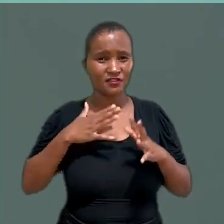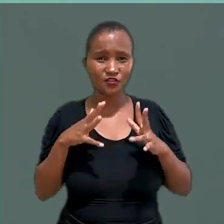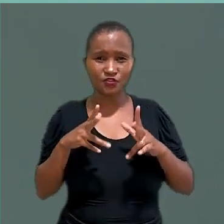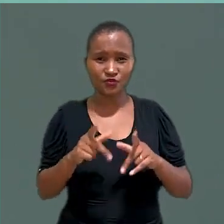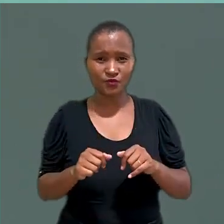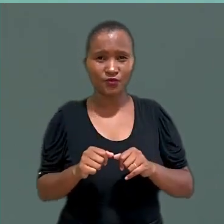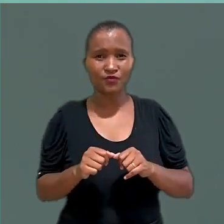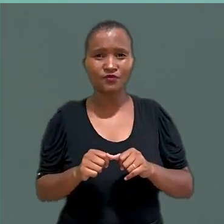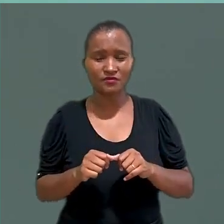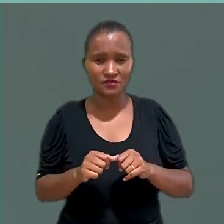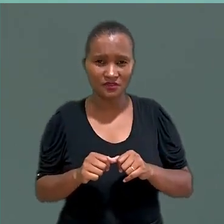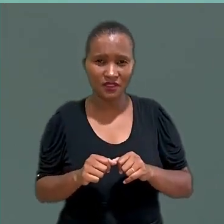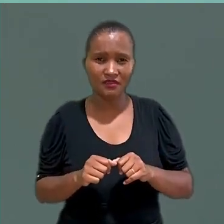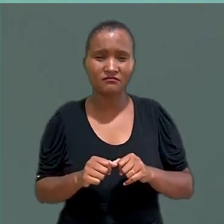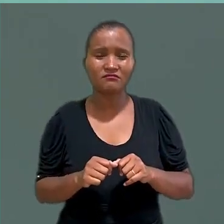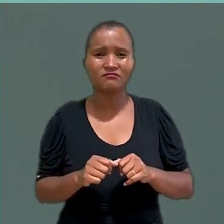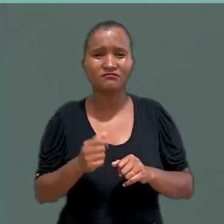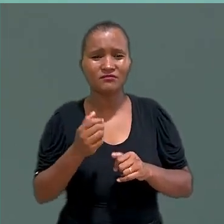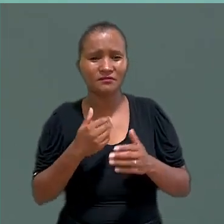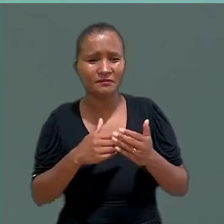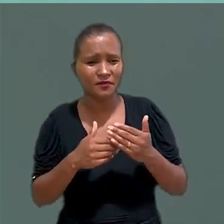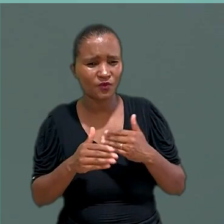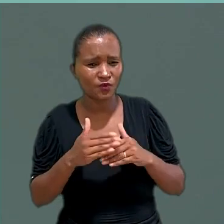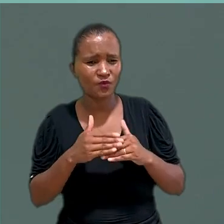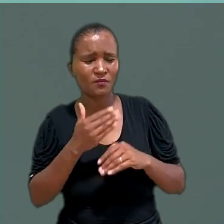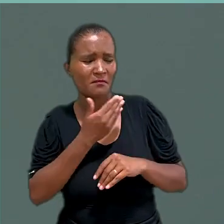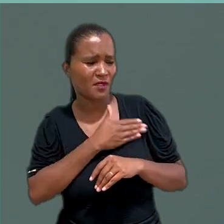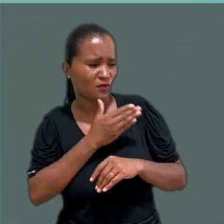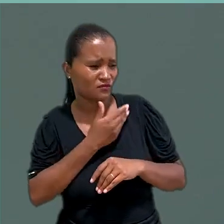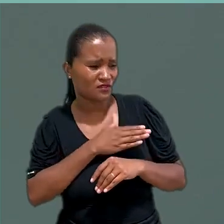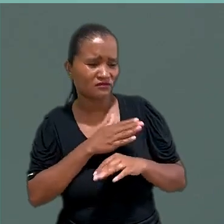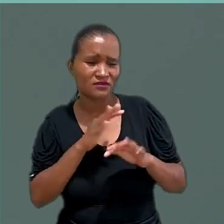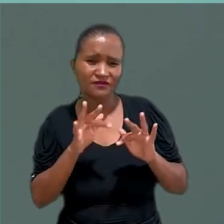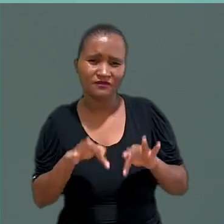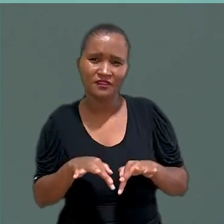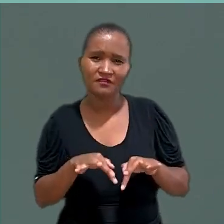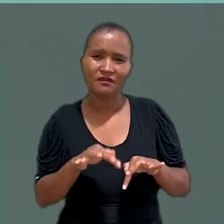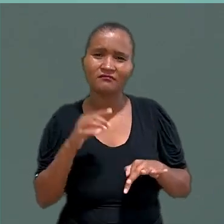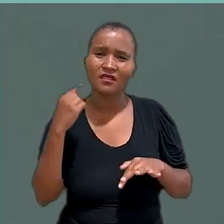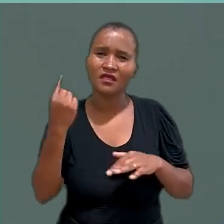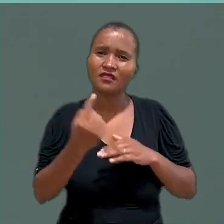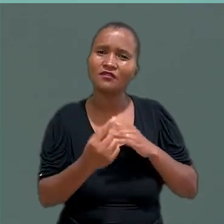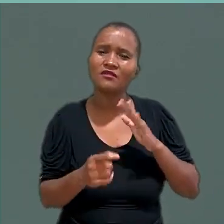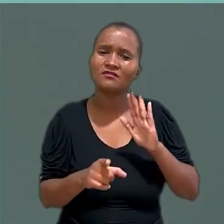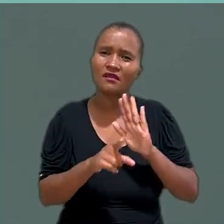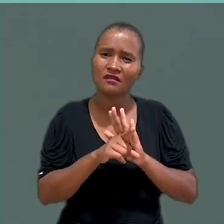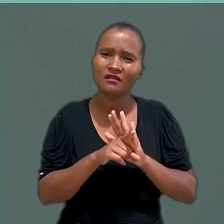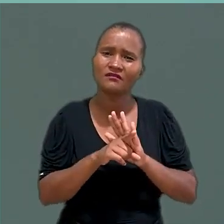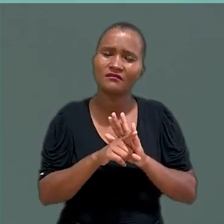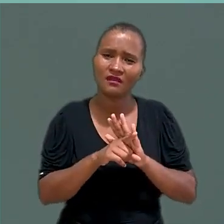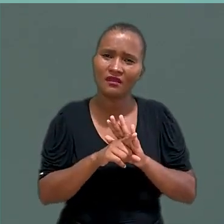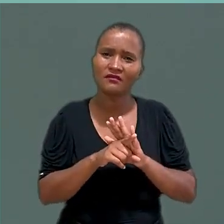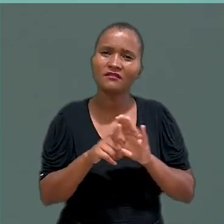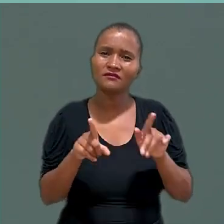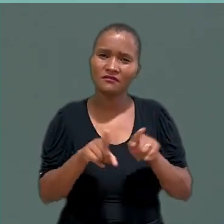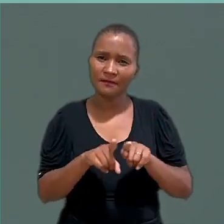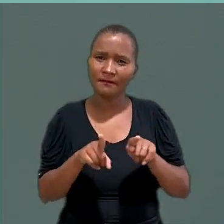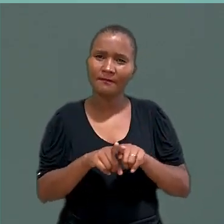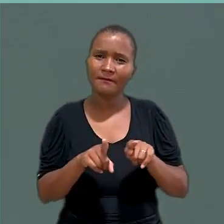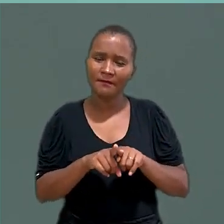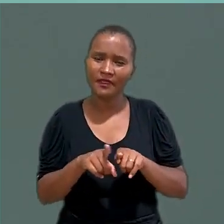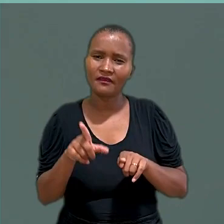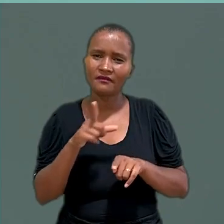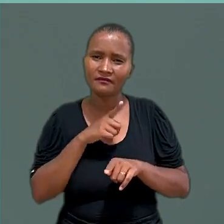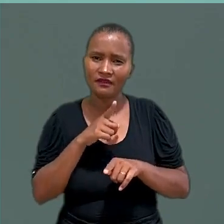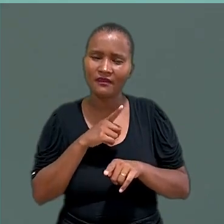bem-estar de todos, excluído toda a possibilidade de preconceito. Enfim, a nossa legislação infraconstitucional